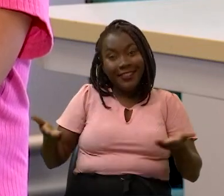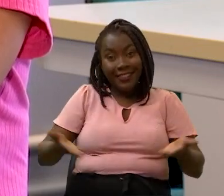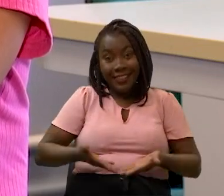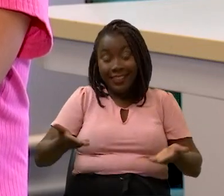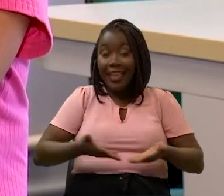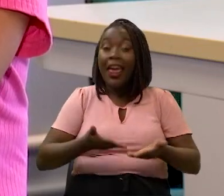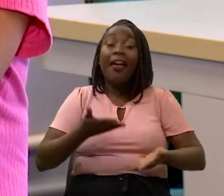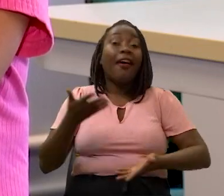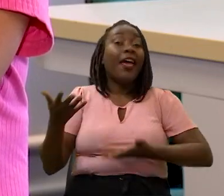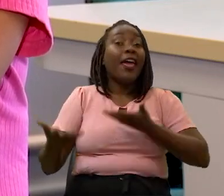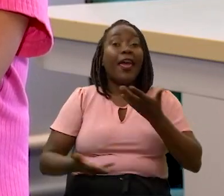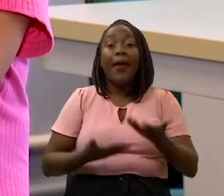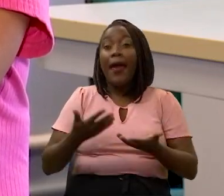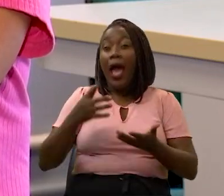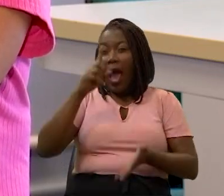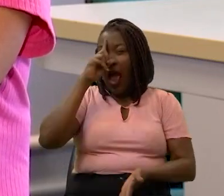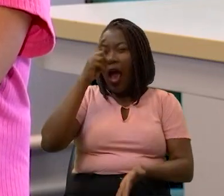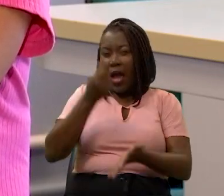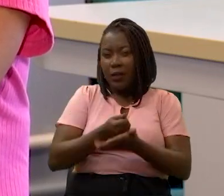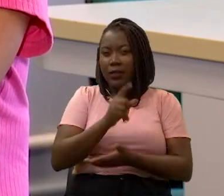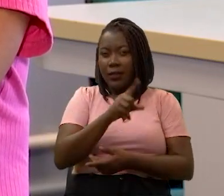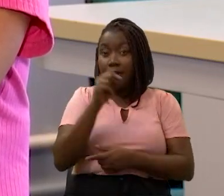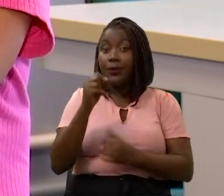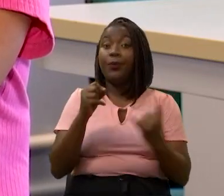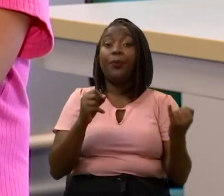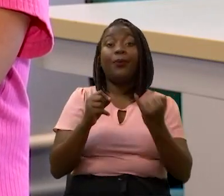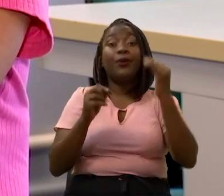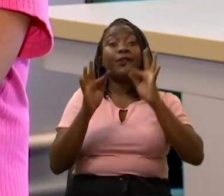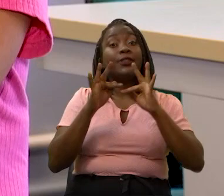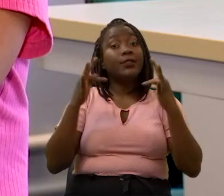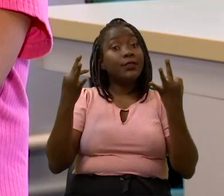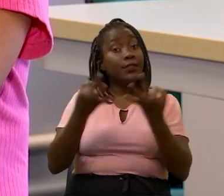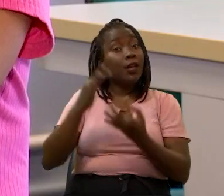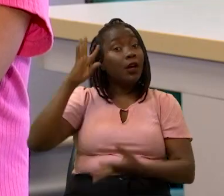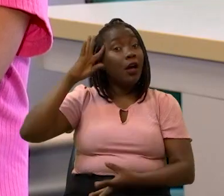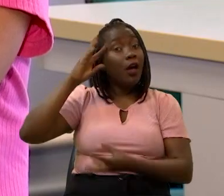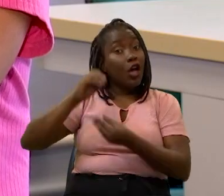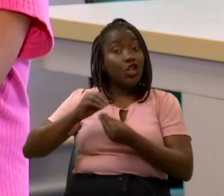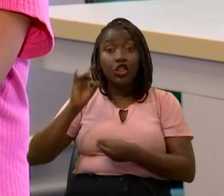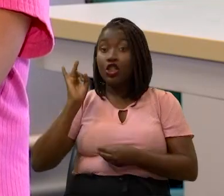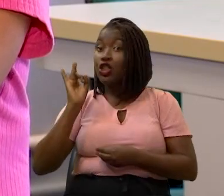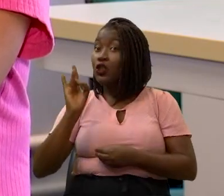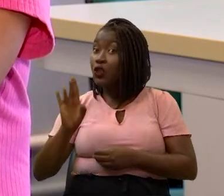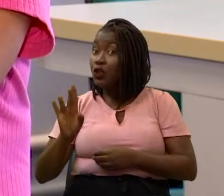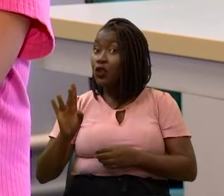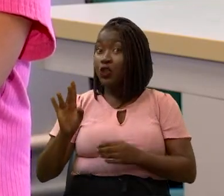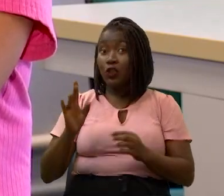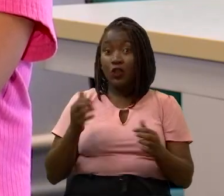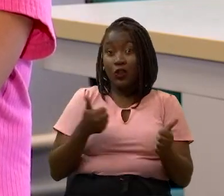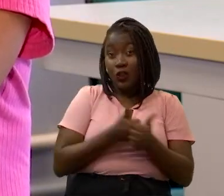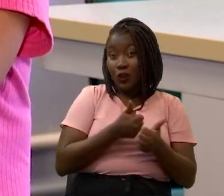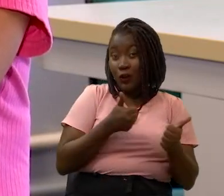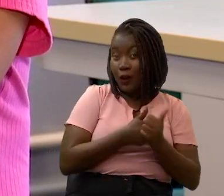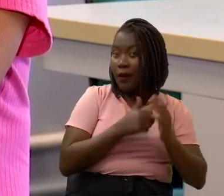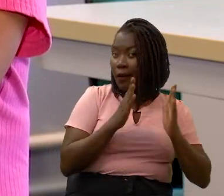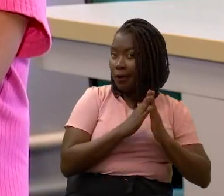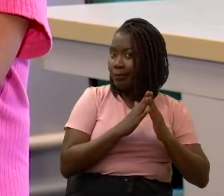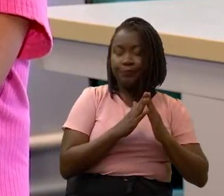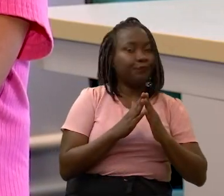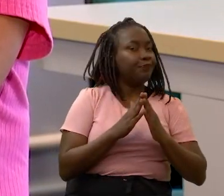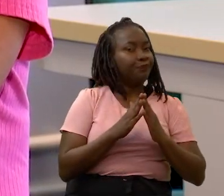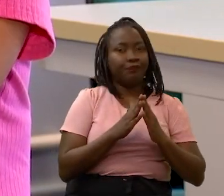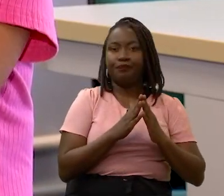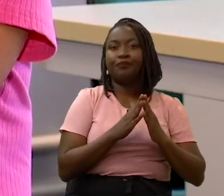momentos presentes. Ao tomar essa decisão, é muito importante que a família considere não apenas a proximidade com a